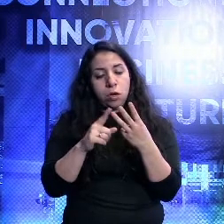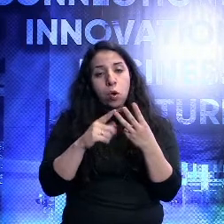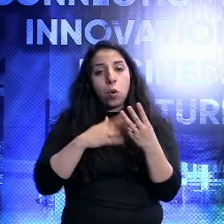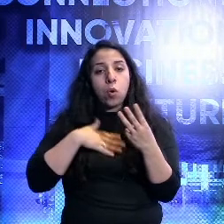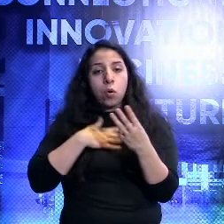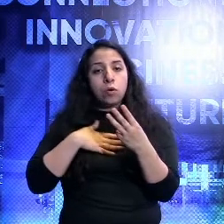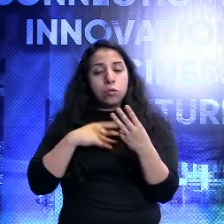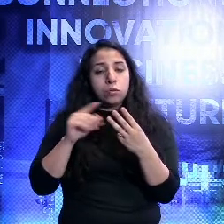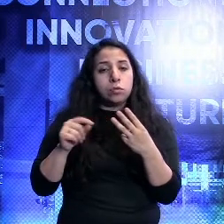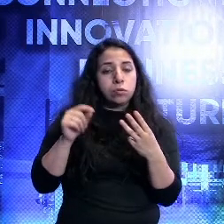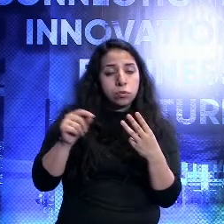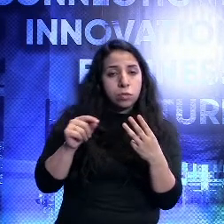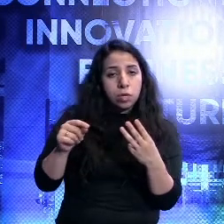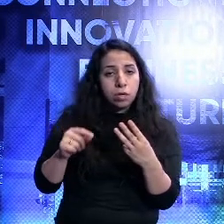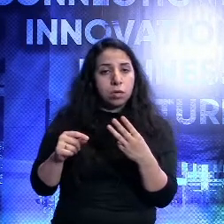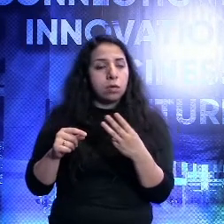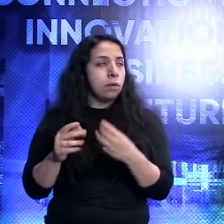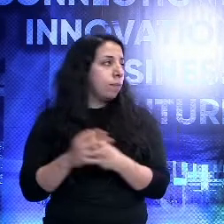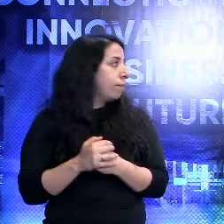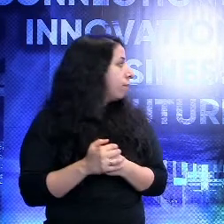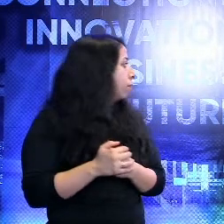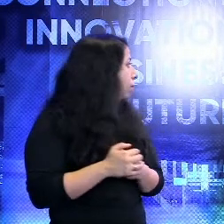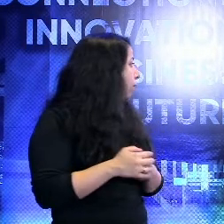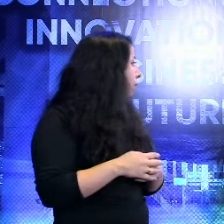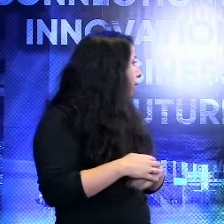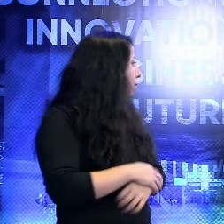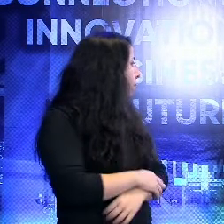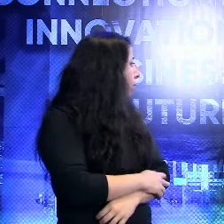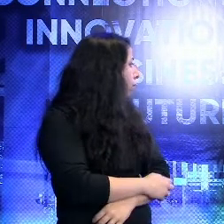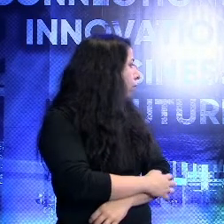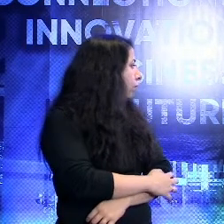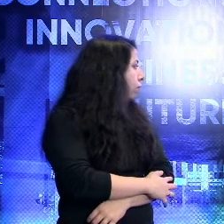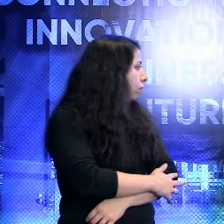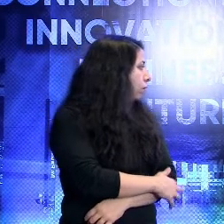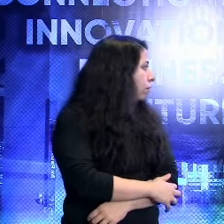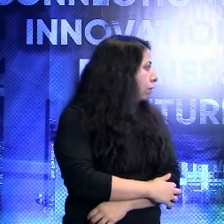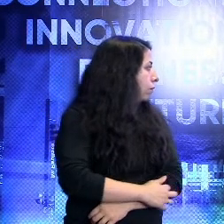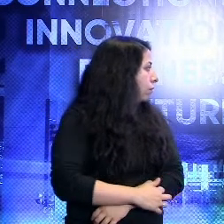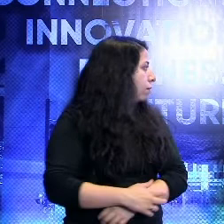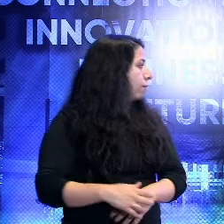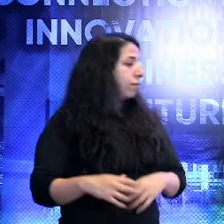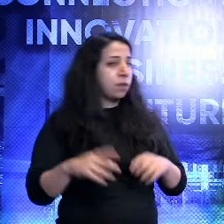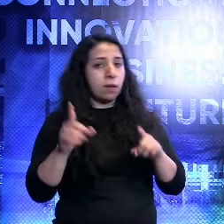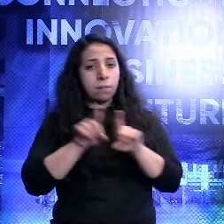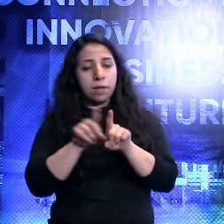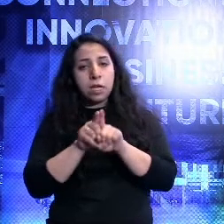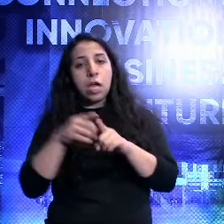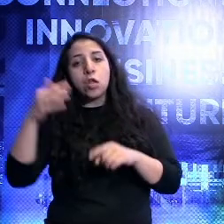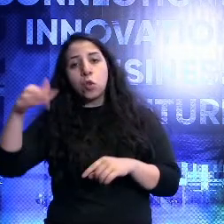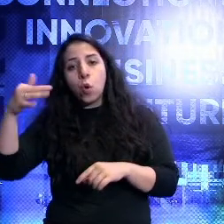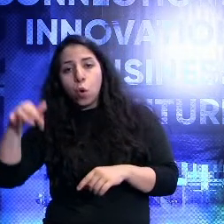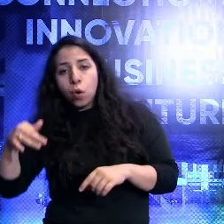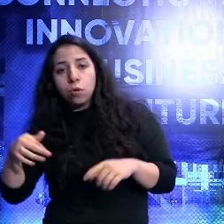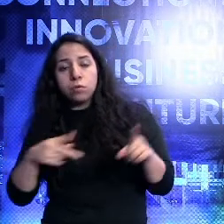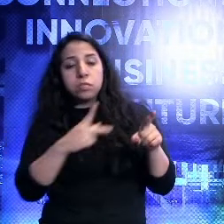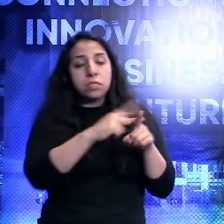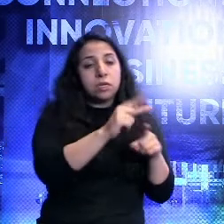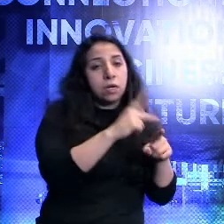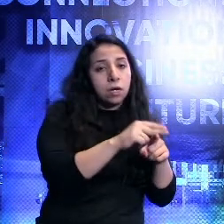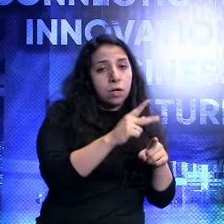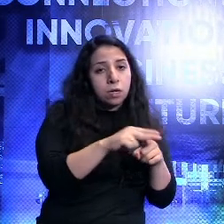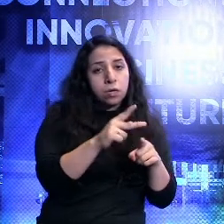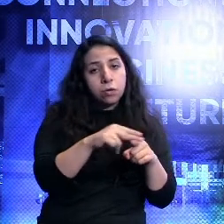deve estar muito parecido com o que vocês já viram, certo? Mas eu tenho essa coluna aqui na esquerda que chama representação. Aqui eu tenho listados os meus pontos de